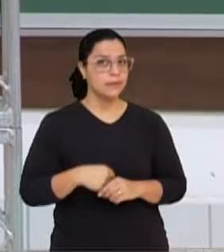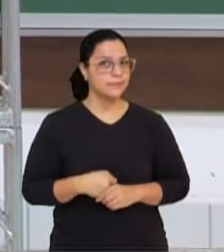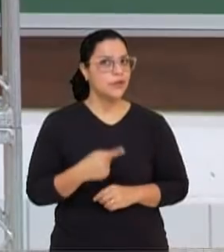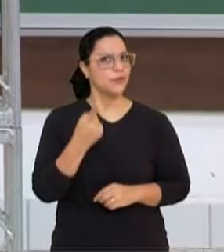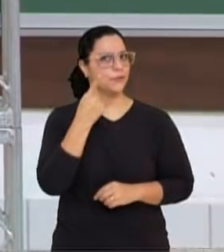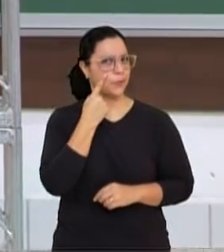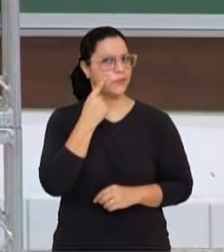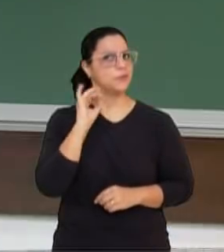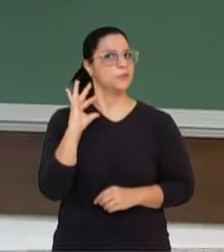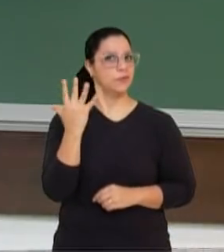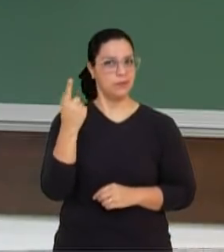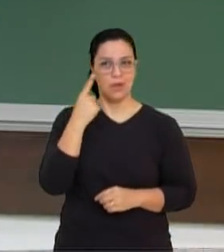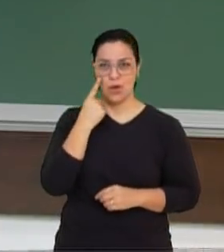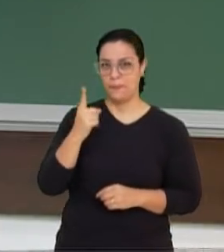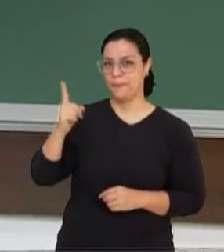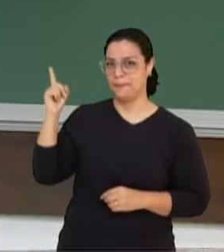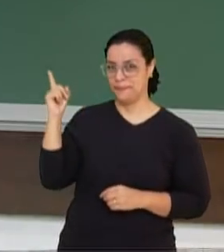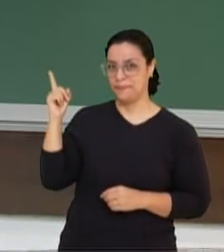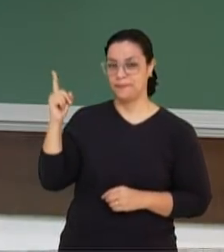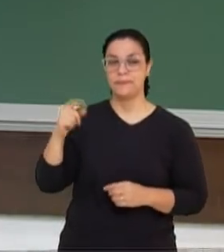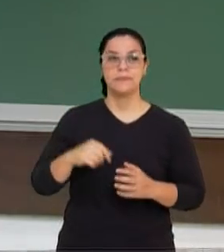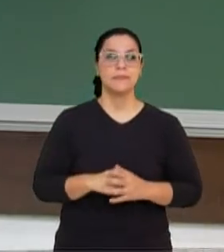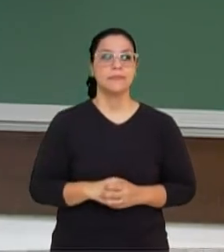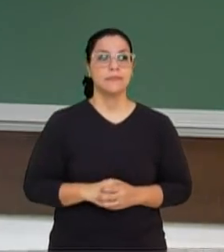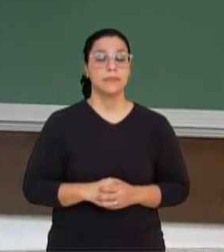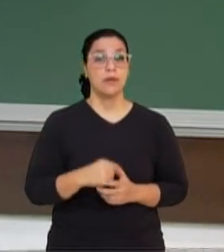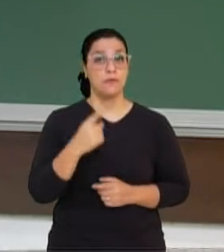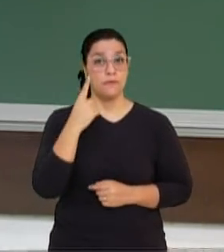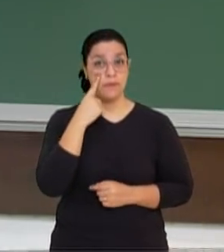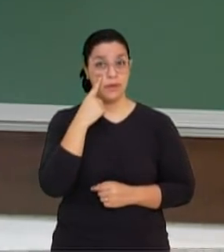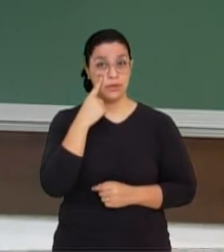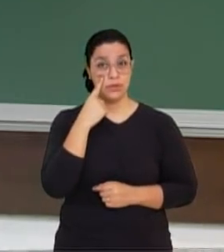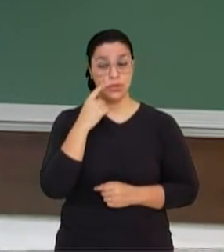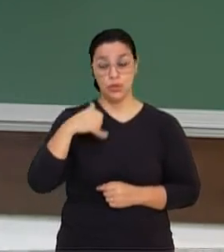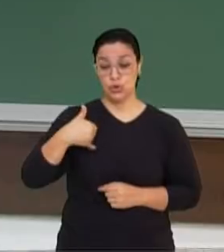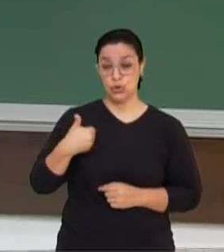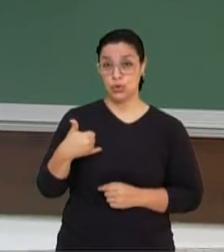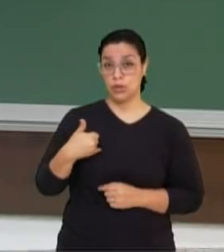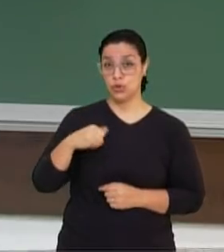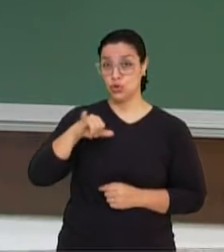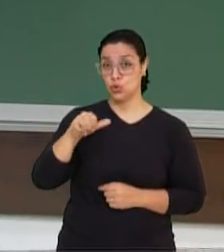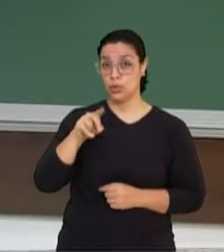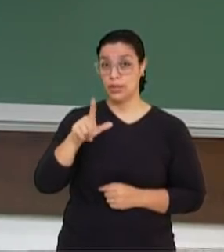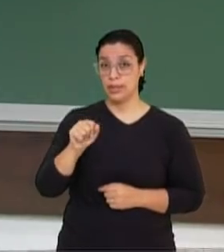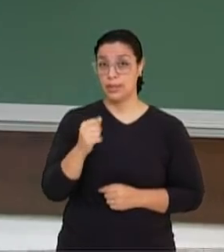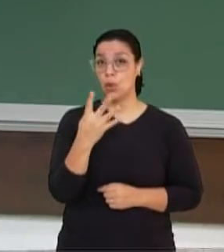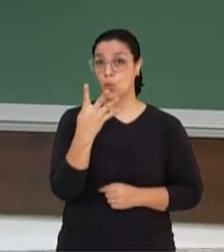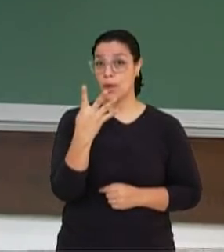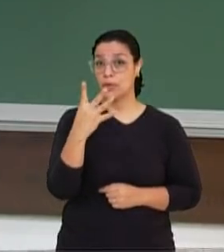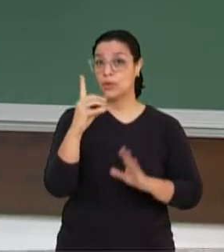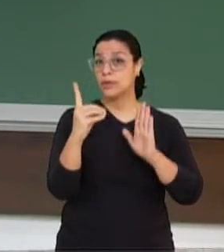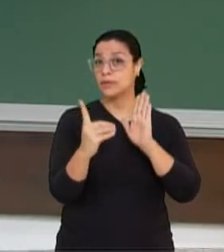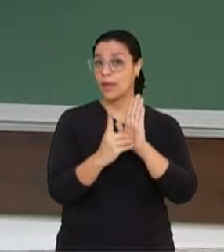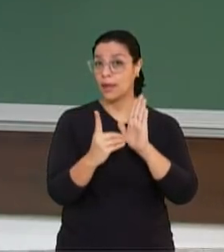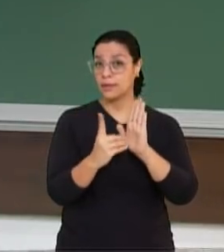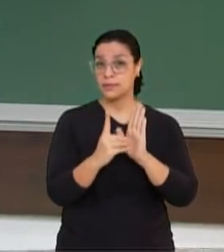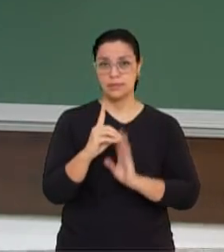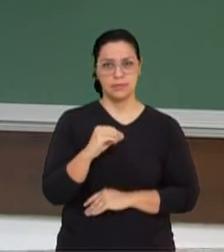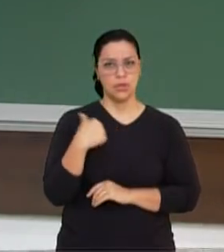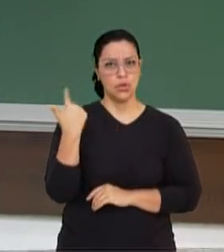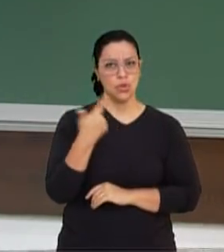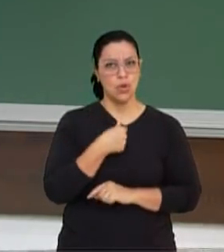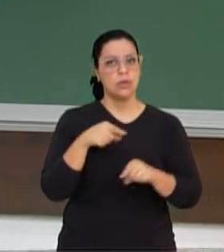isso pode acontecer aqui. Vamos lá. Então, olha só, a idade da Juliana corresponde exatamente 4 décadas.